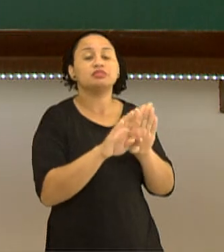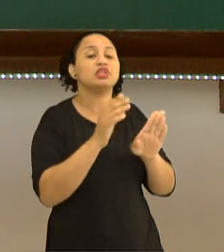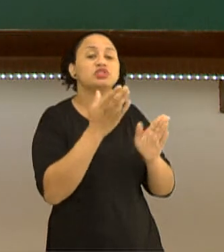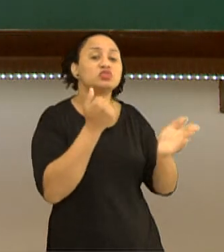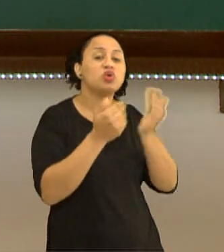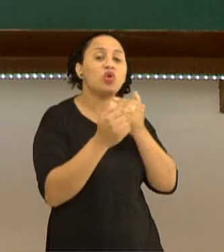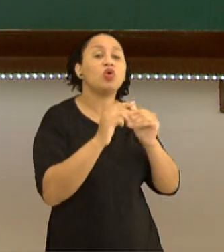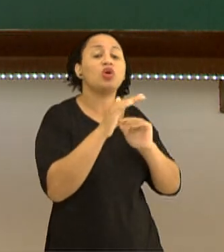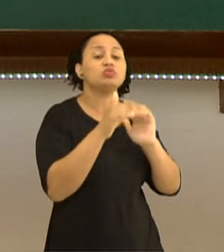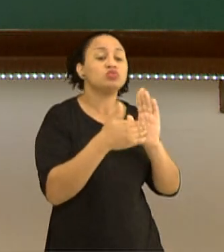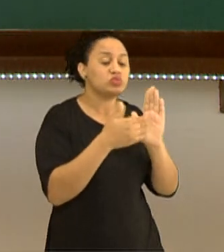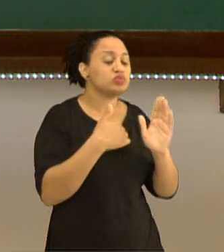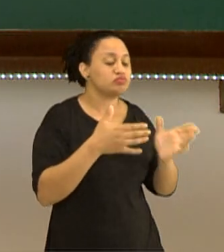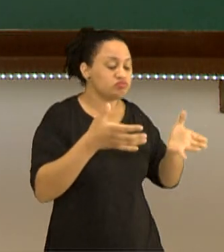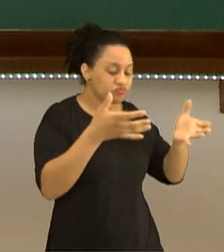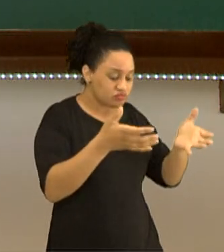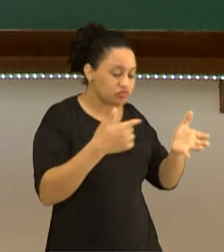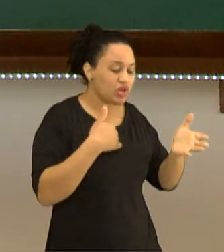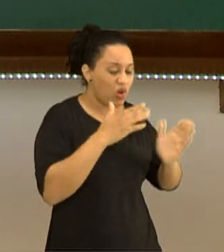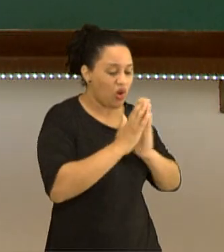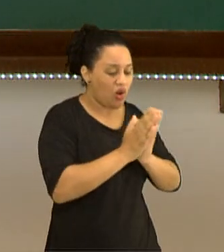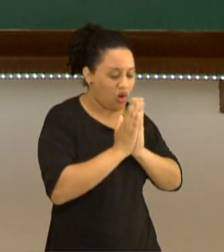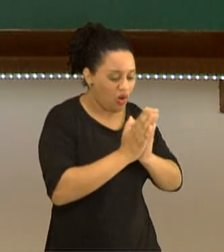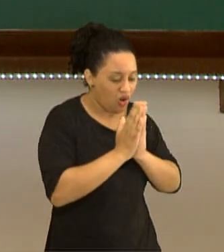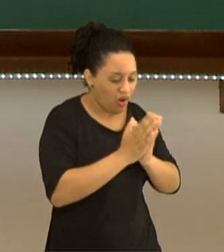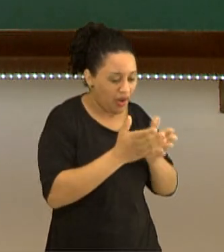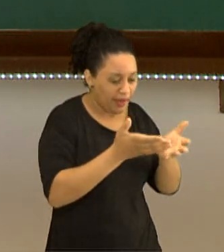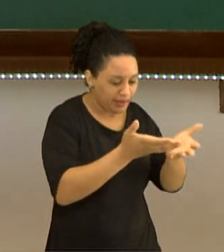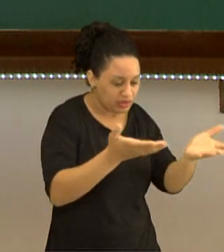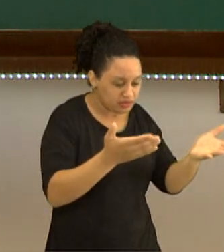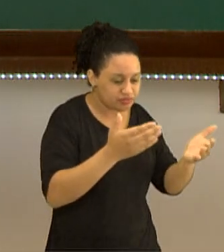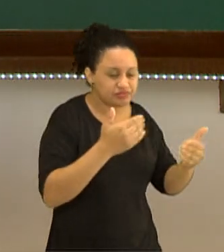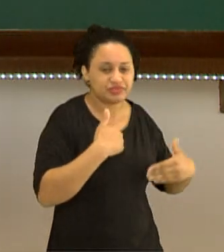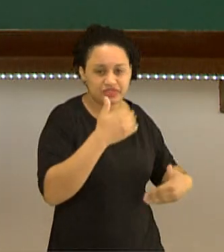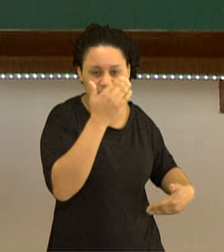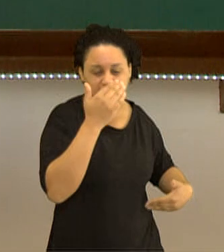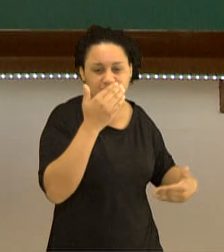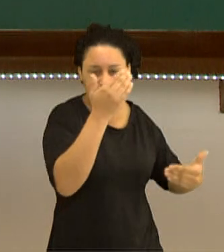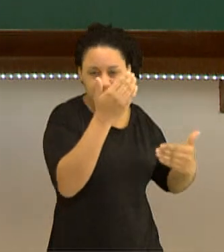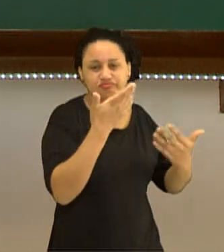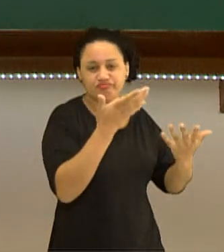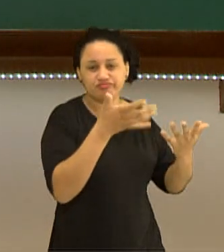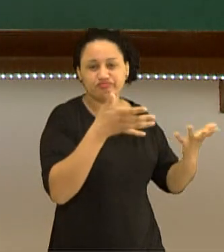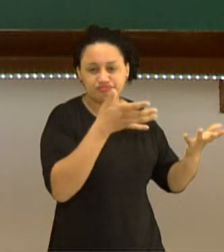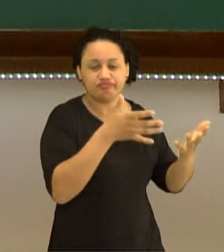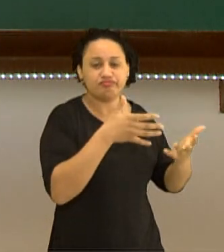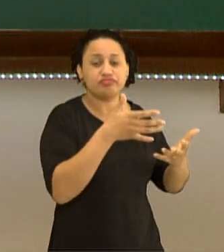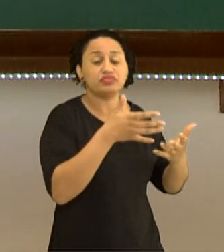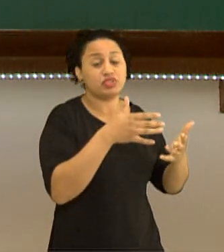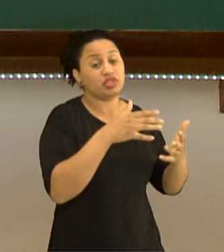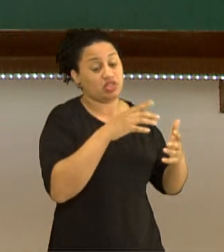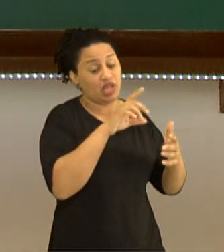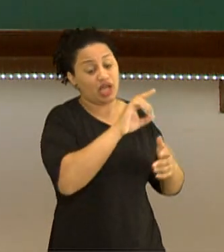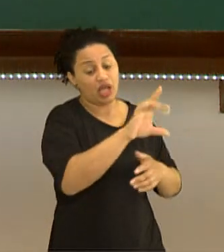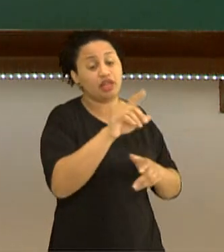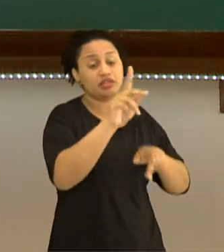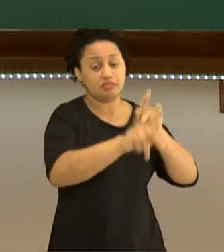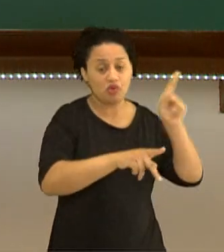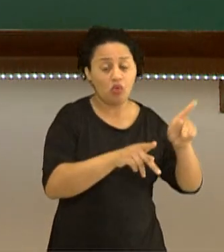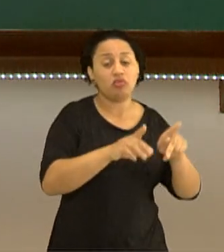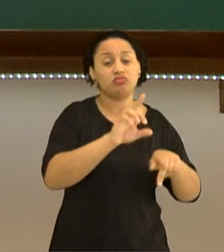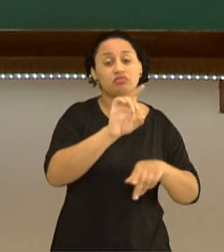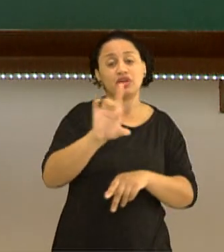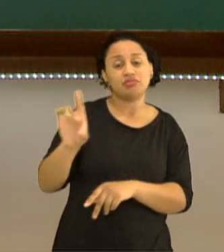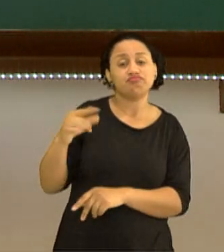aquilo que foi orado, colocado no pé do altar, em agradecimento a Krishna. Cada povo, cada cultura,